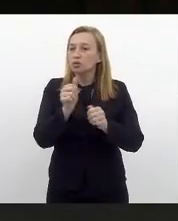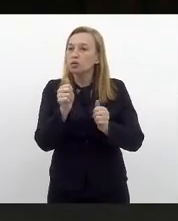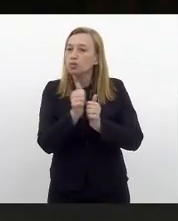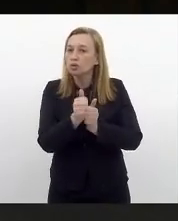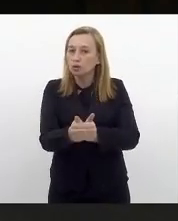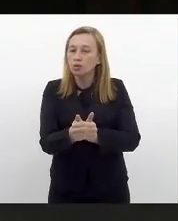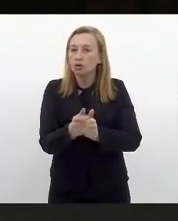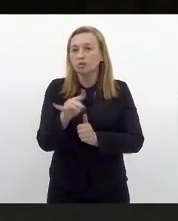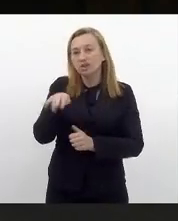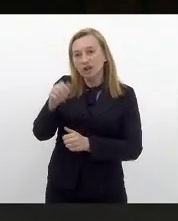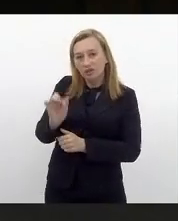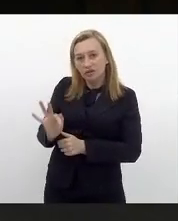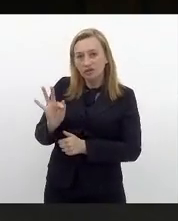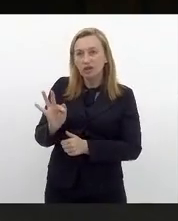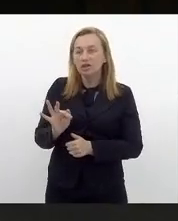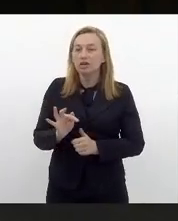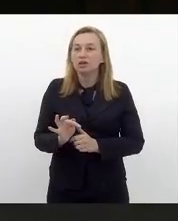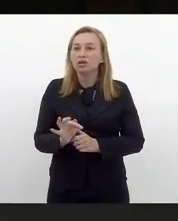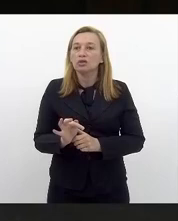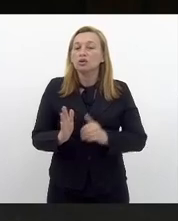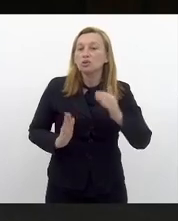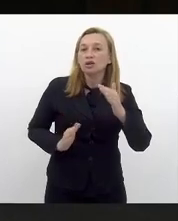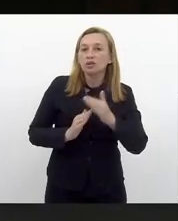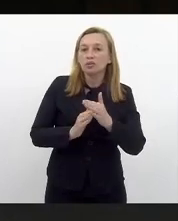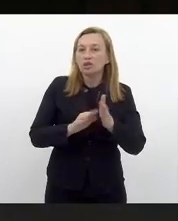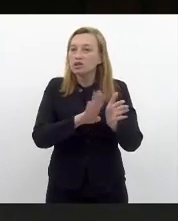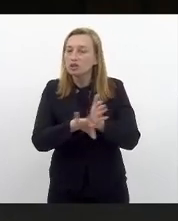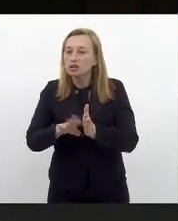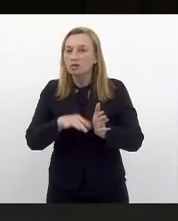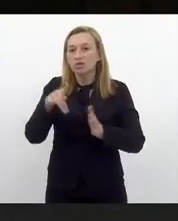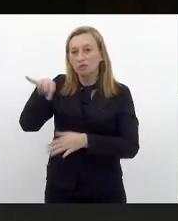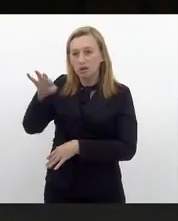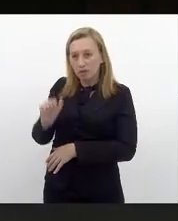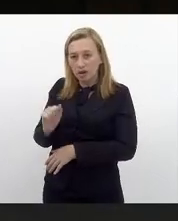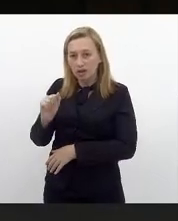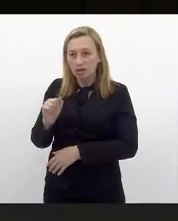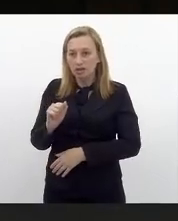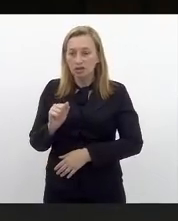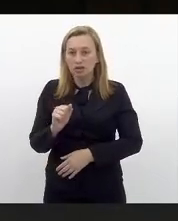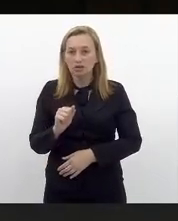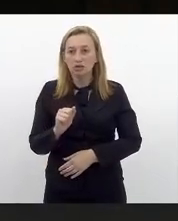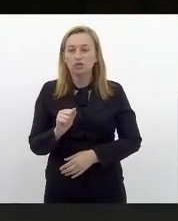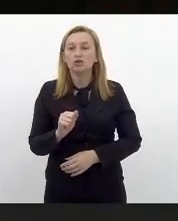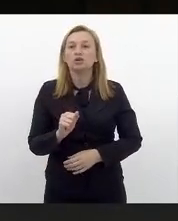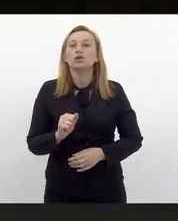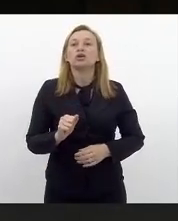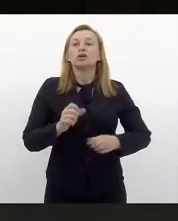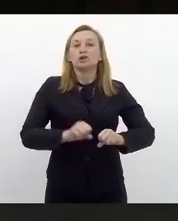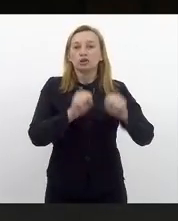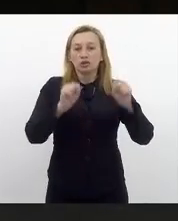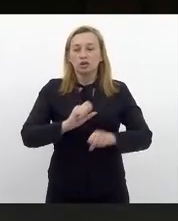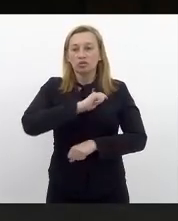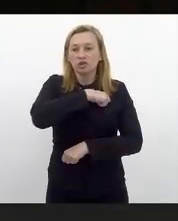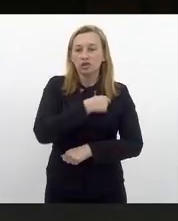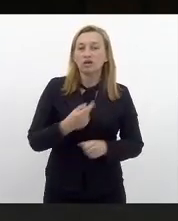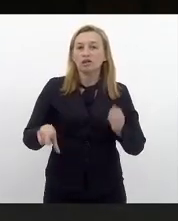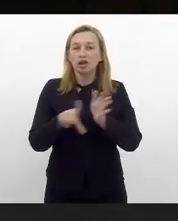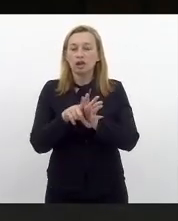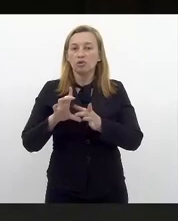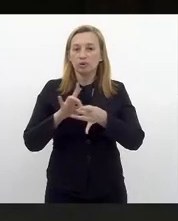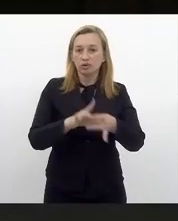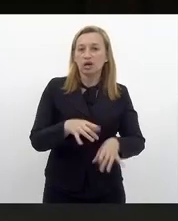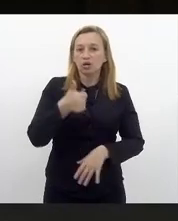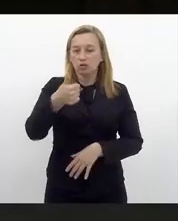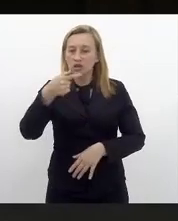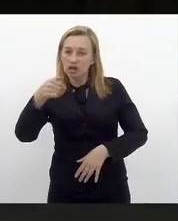subsidiar a comissão Afe no cumprimento dos limites e despesas primárias no âmbito do regime de apuração fiscal da lei complementar